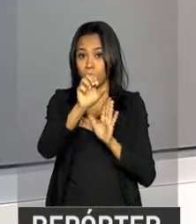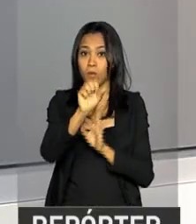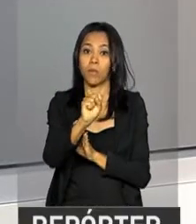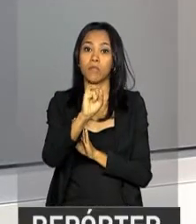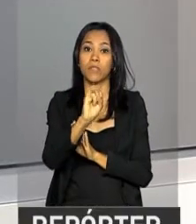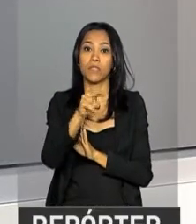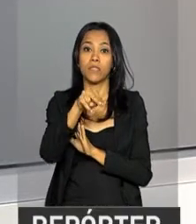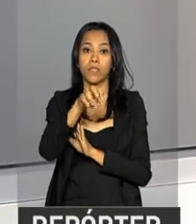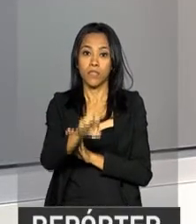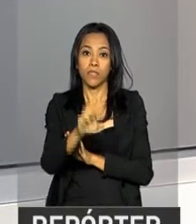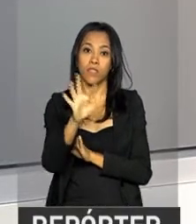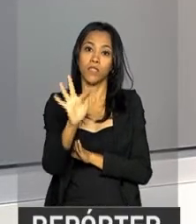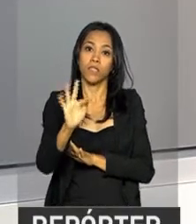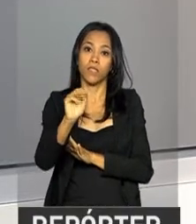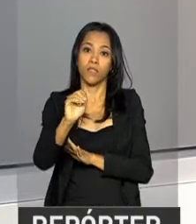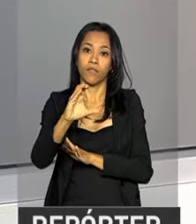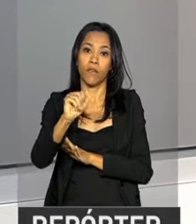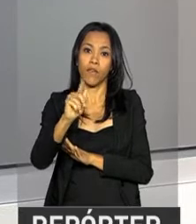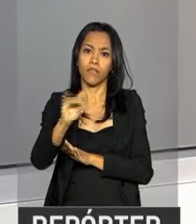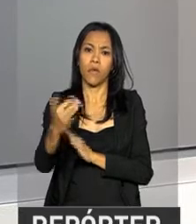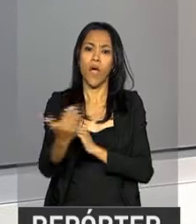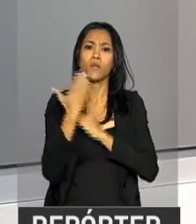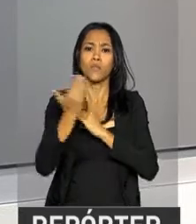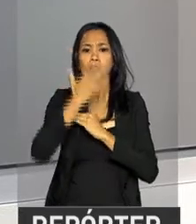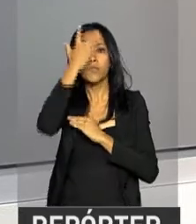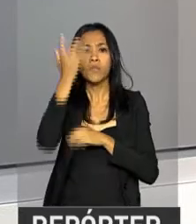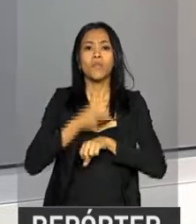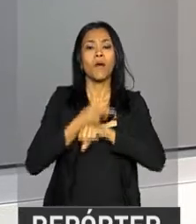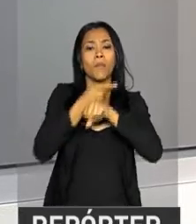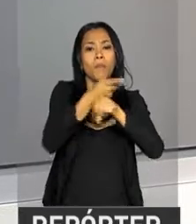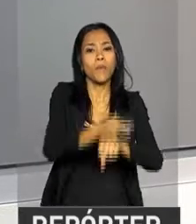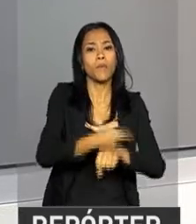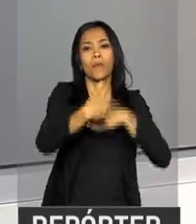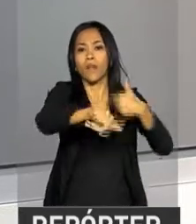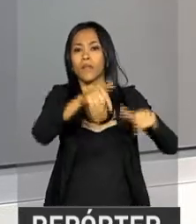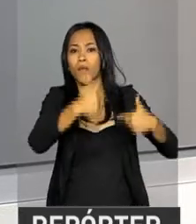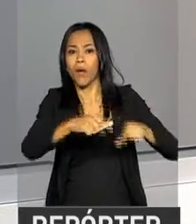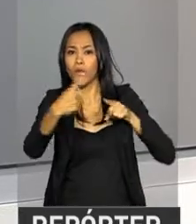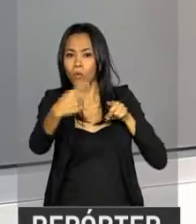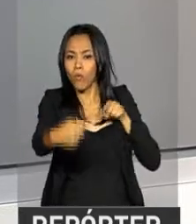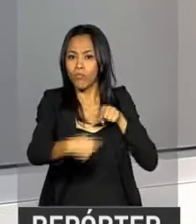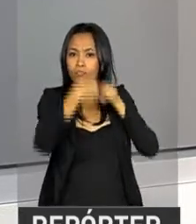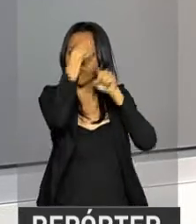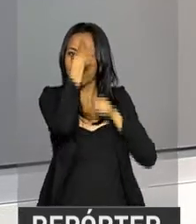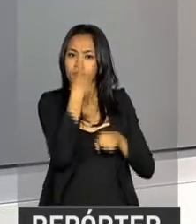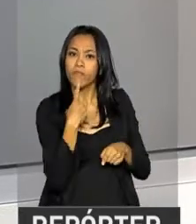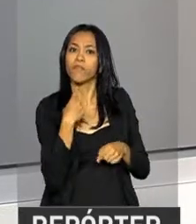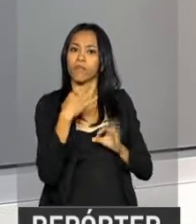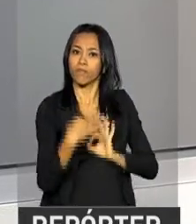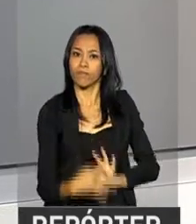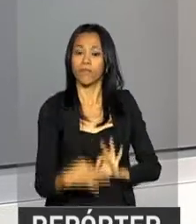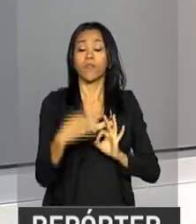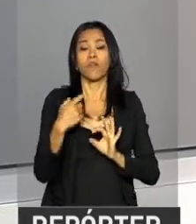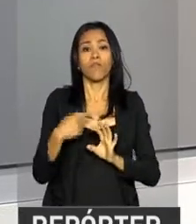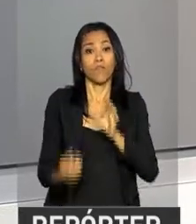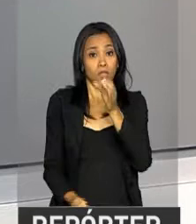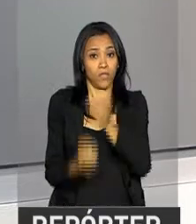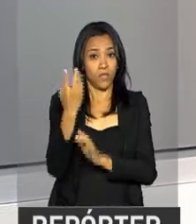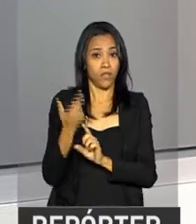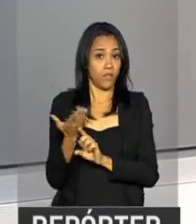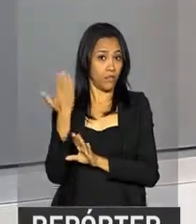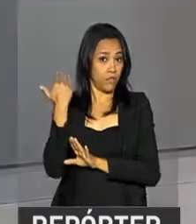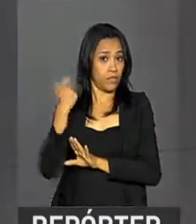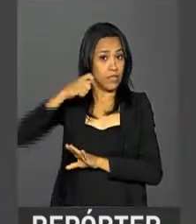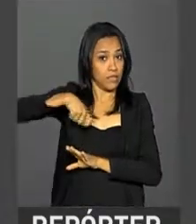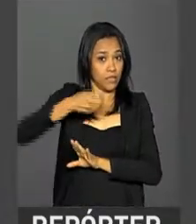trabalhadores a encontrarem vagas de forma mais rápida e de acordo com o perfil desejado desde que foi lançado há seis meses mais de